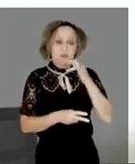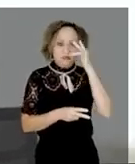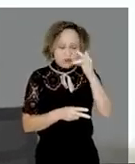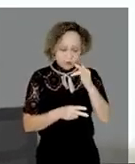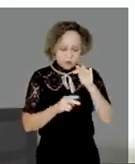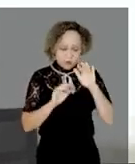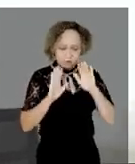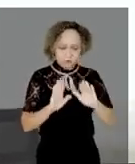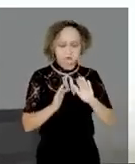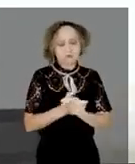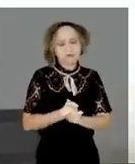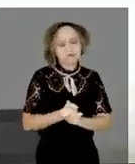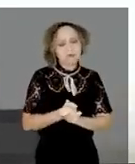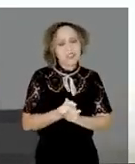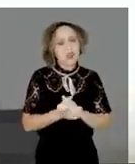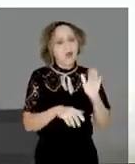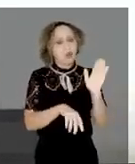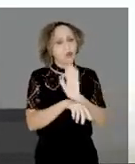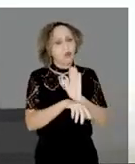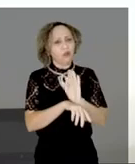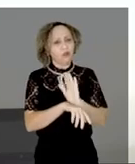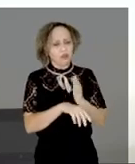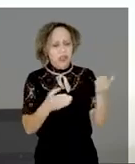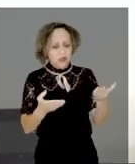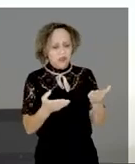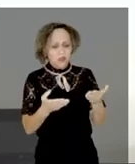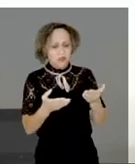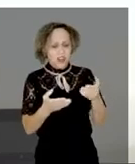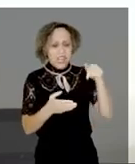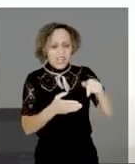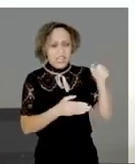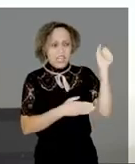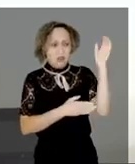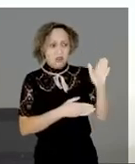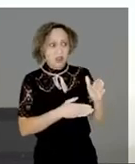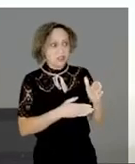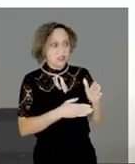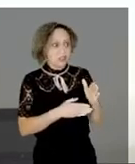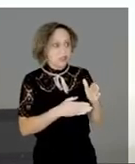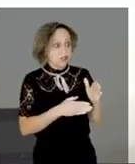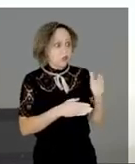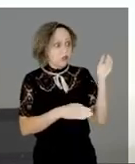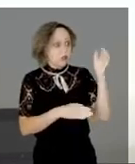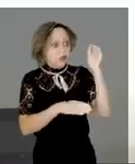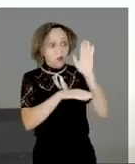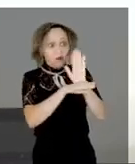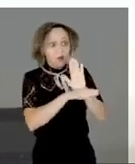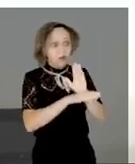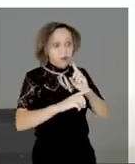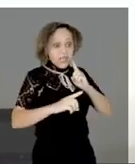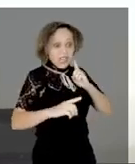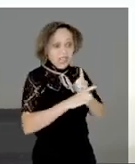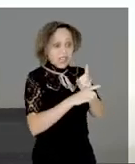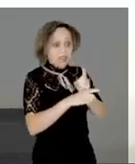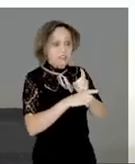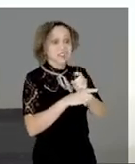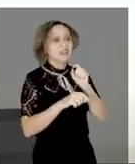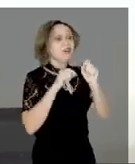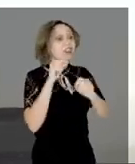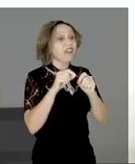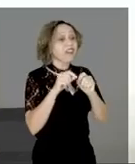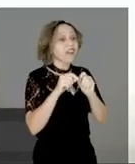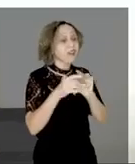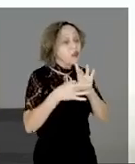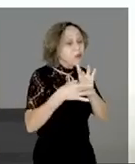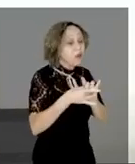no encontro da coalizão em Pernambuco. Tem estado em tribos indígenas desse